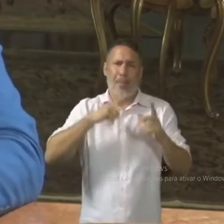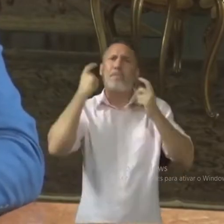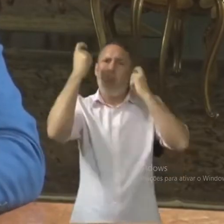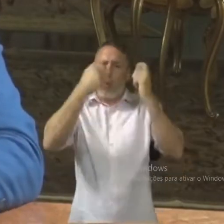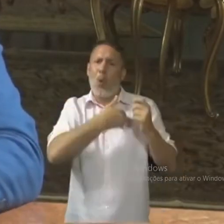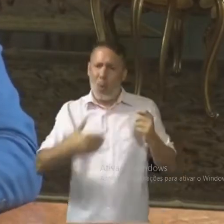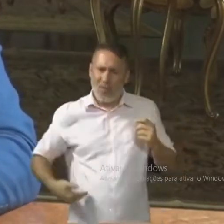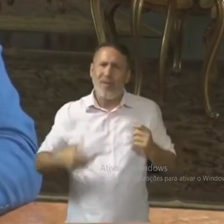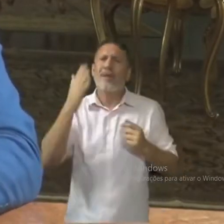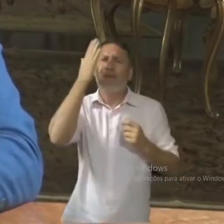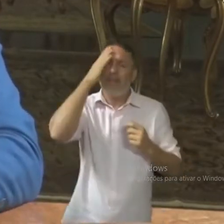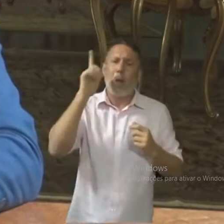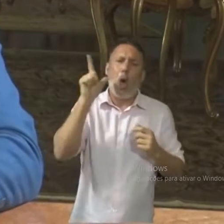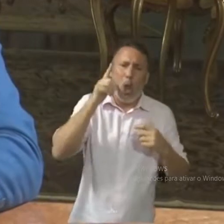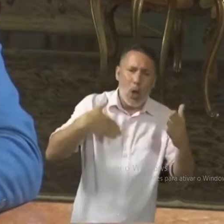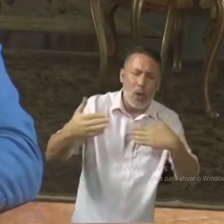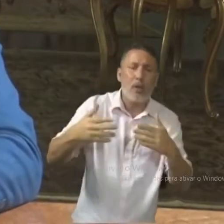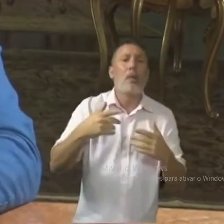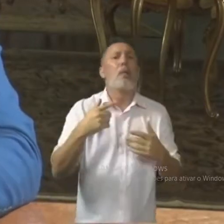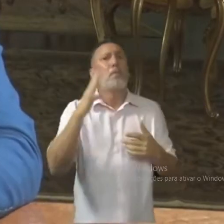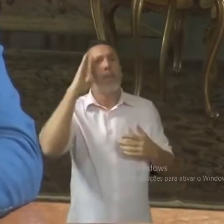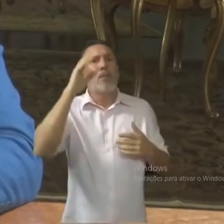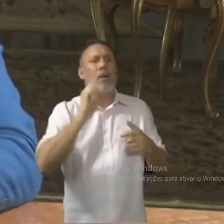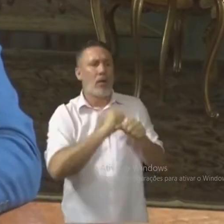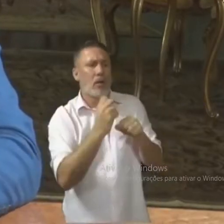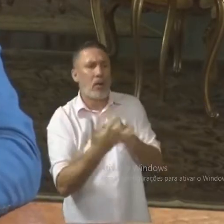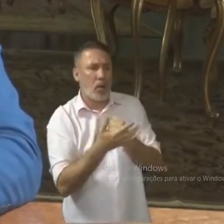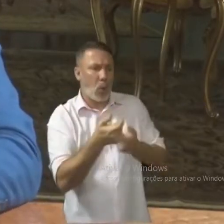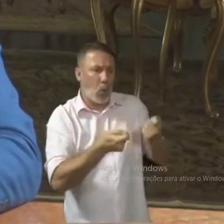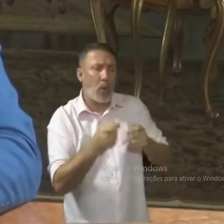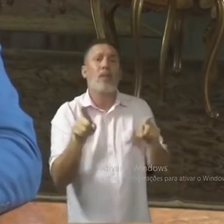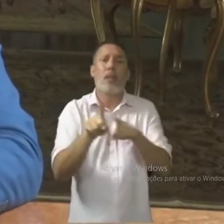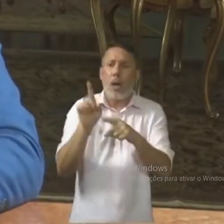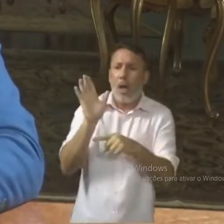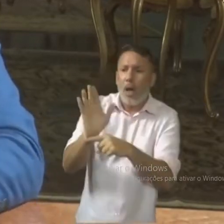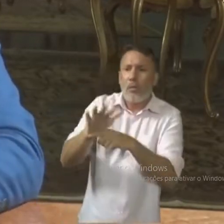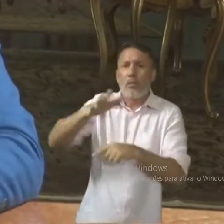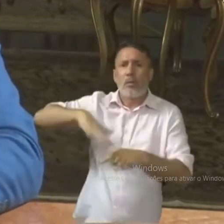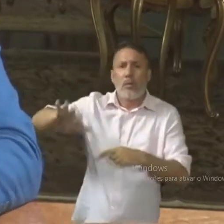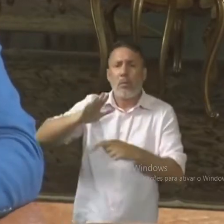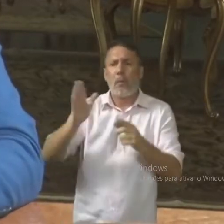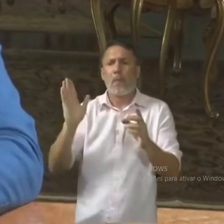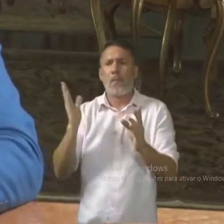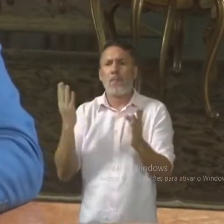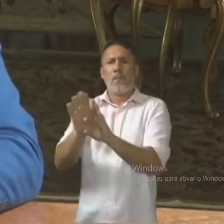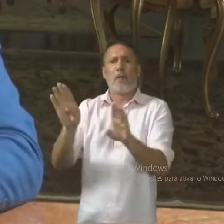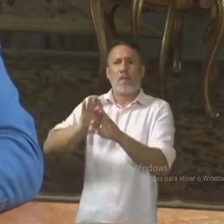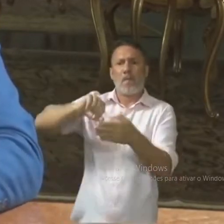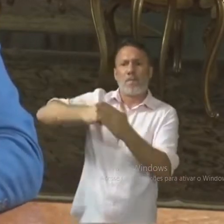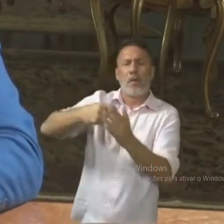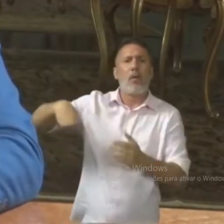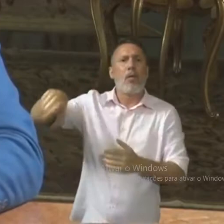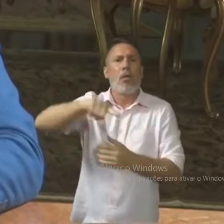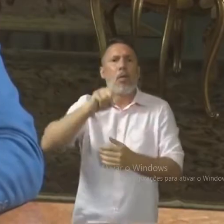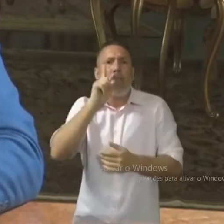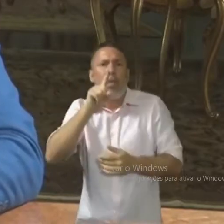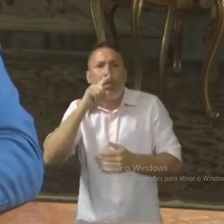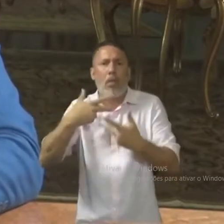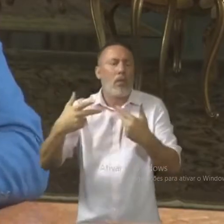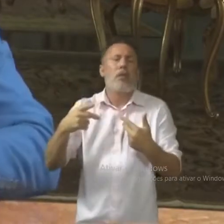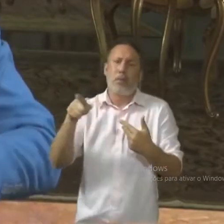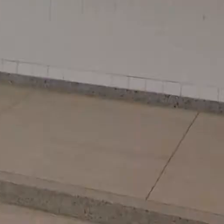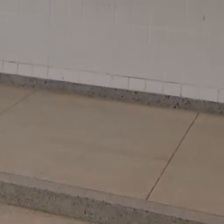nossa, a gente manter o controle da pandemia e também dar um oxigênio para quem tem que, naturalmente, sobreviver das